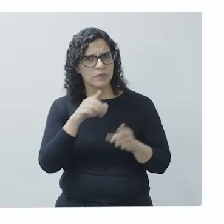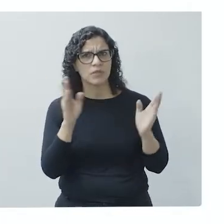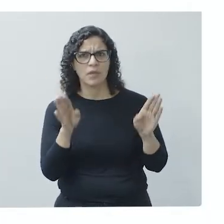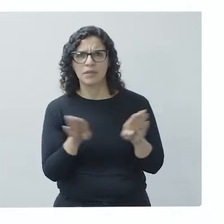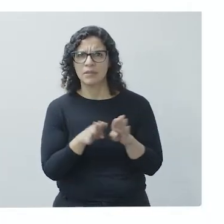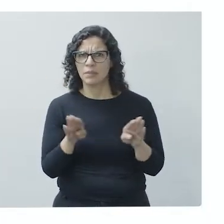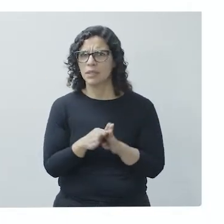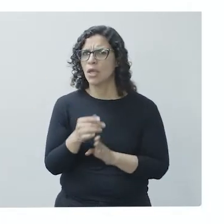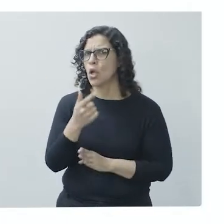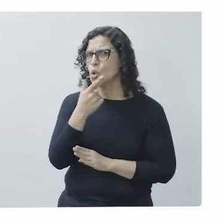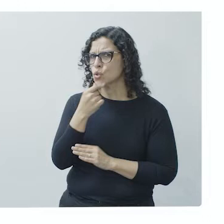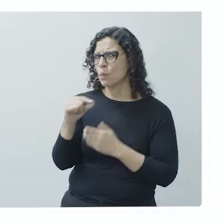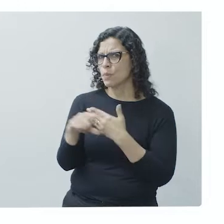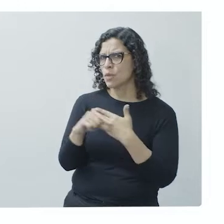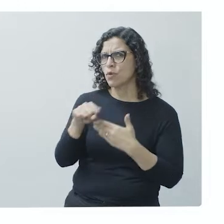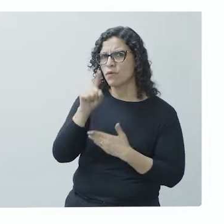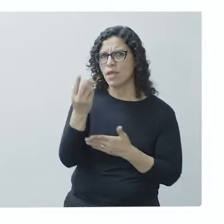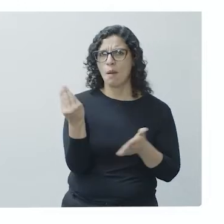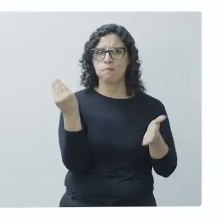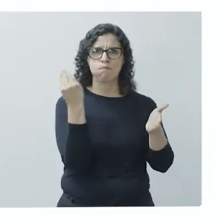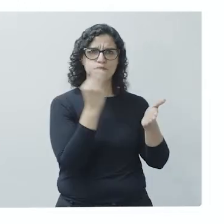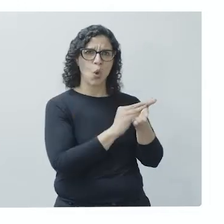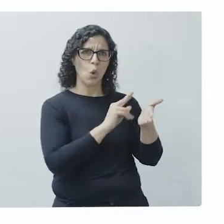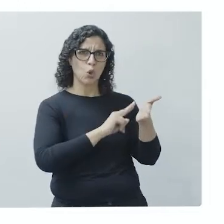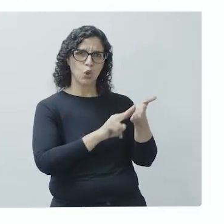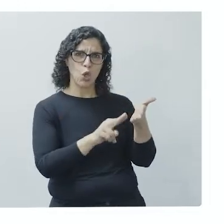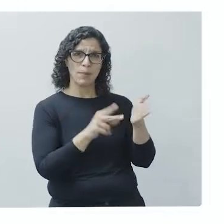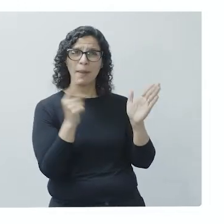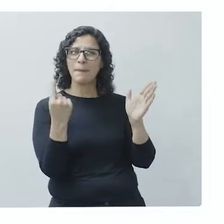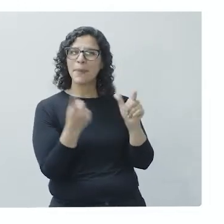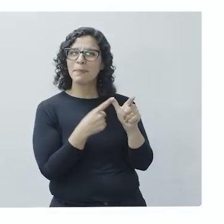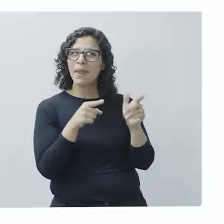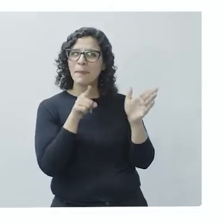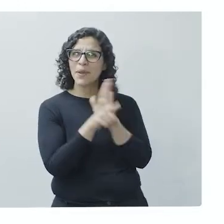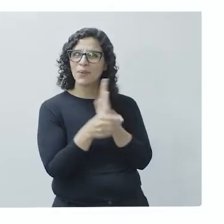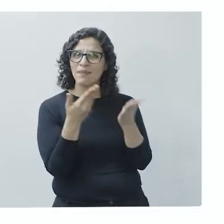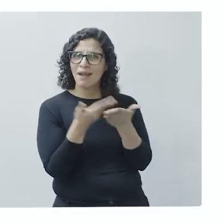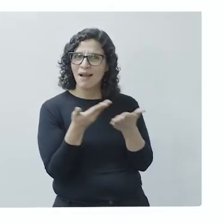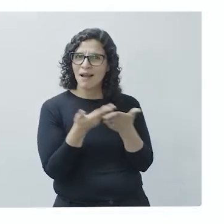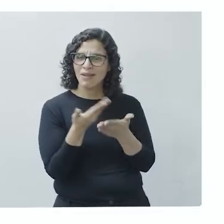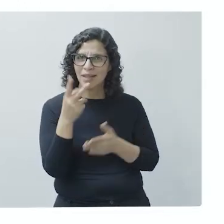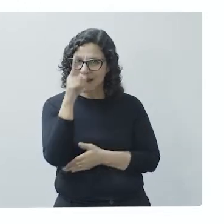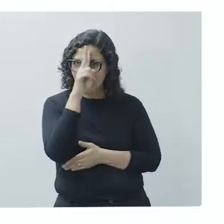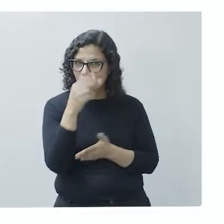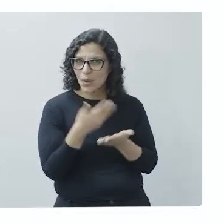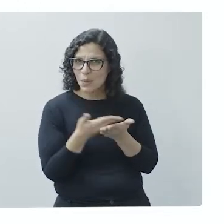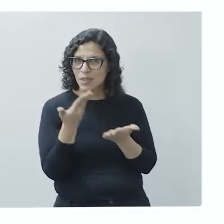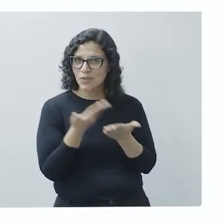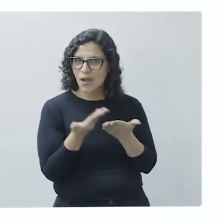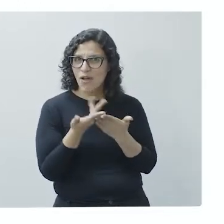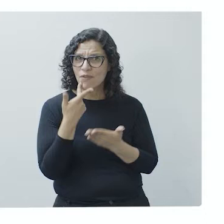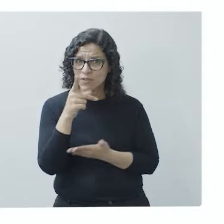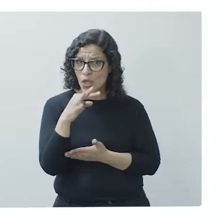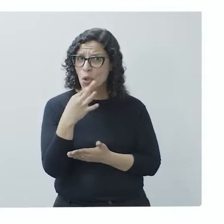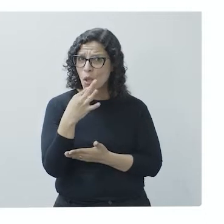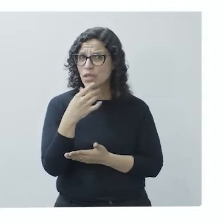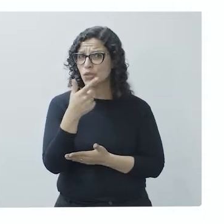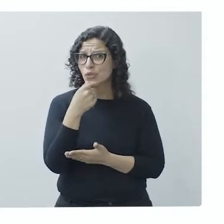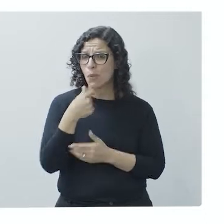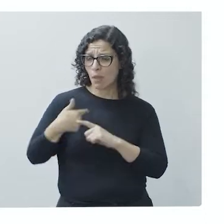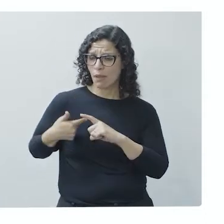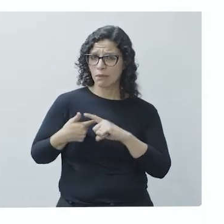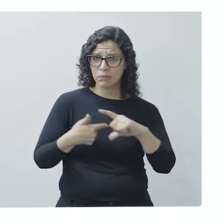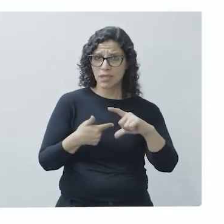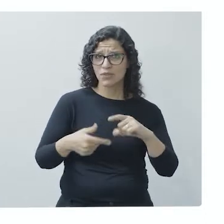é um dos autores que você colocou lá no início da aula? Lembra lá no início da aula que se você conhecia algum